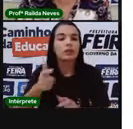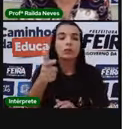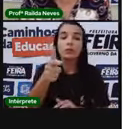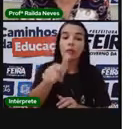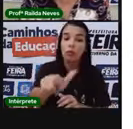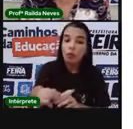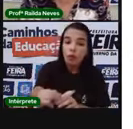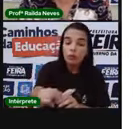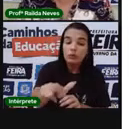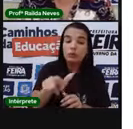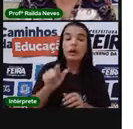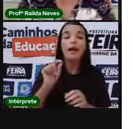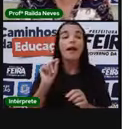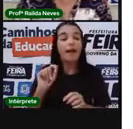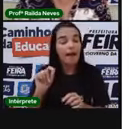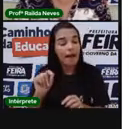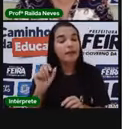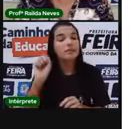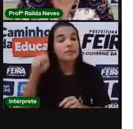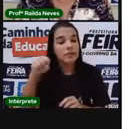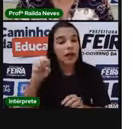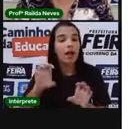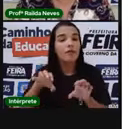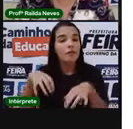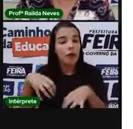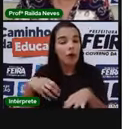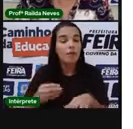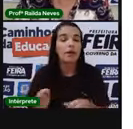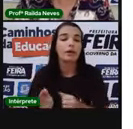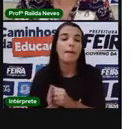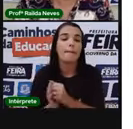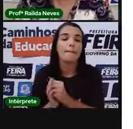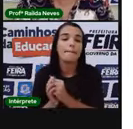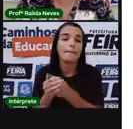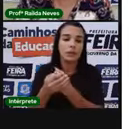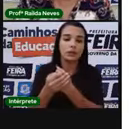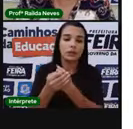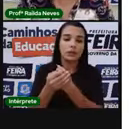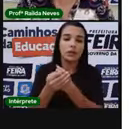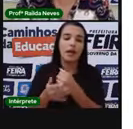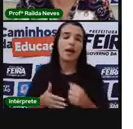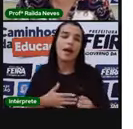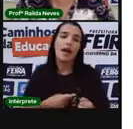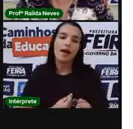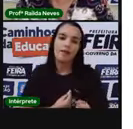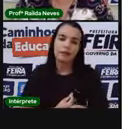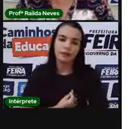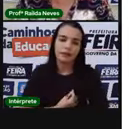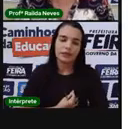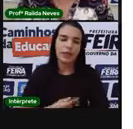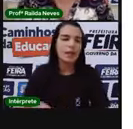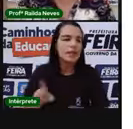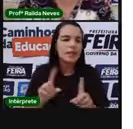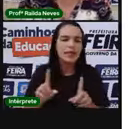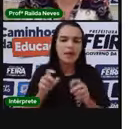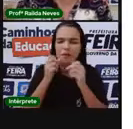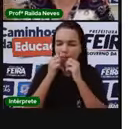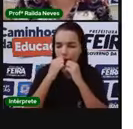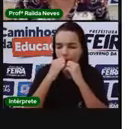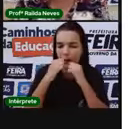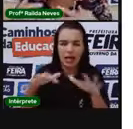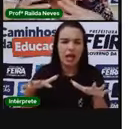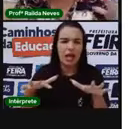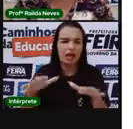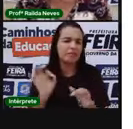uma forma de proteger a vida. Então, para que violência, para que guerra, para que briga, para que xingamento, para que dor, para que maldade, para que inveja,